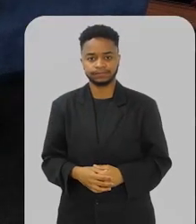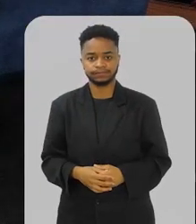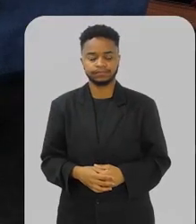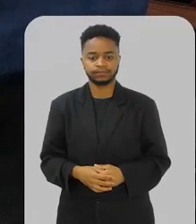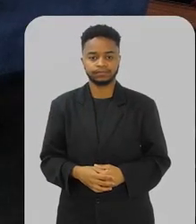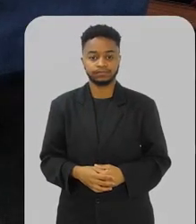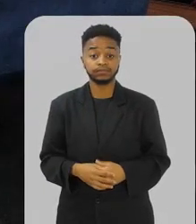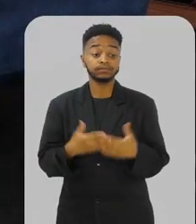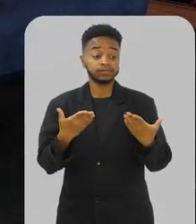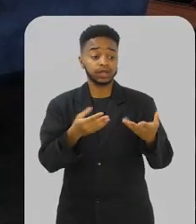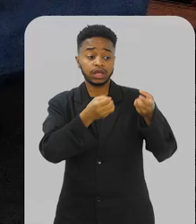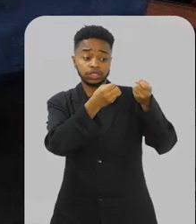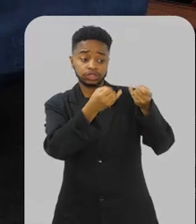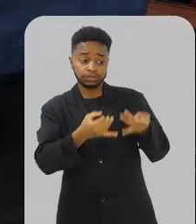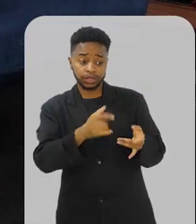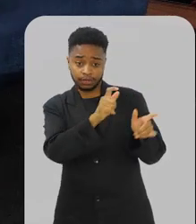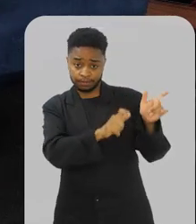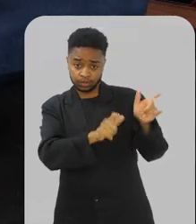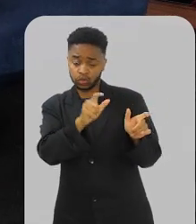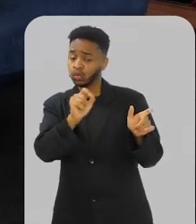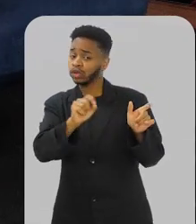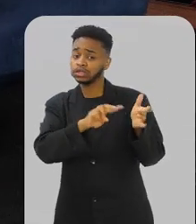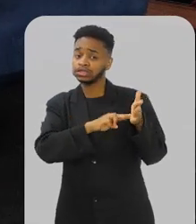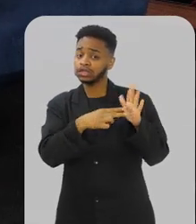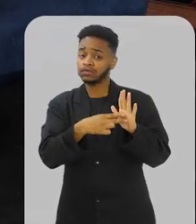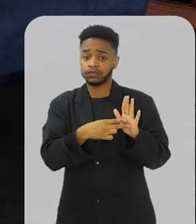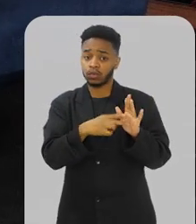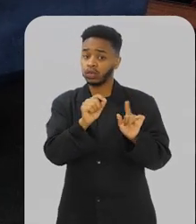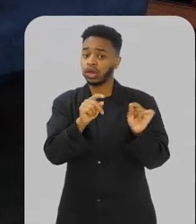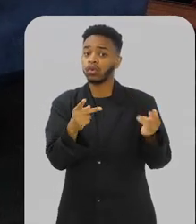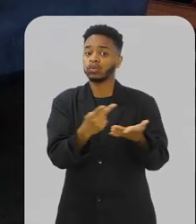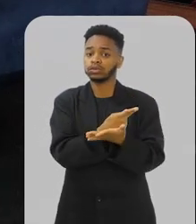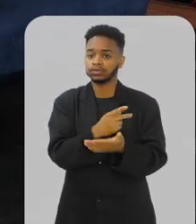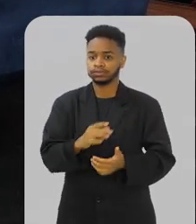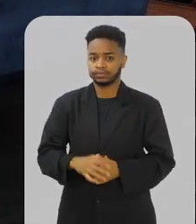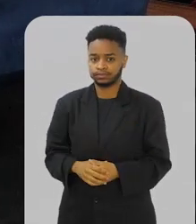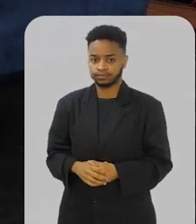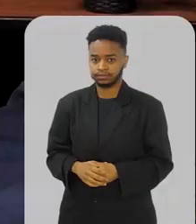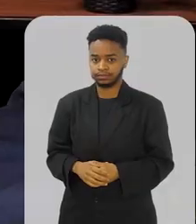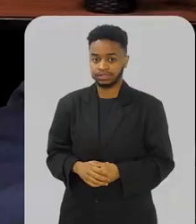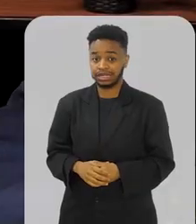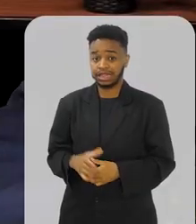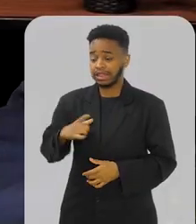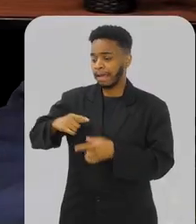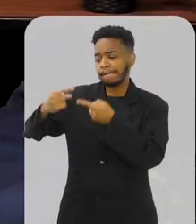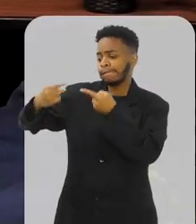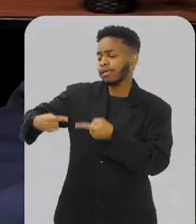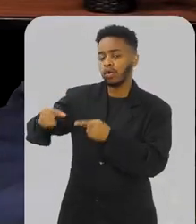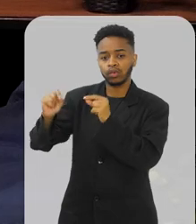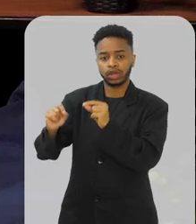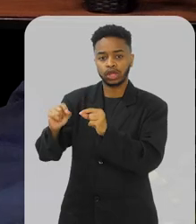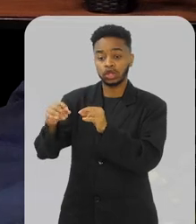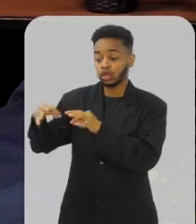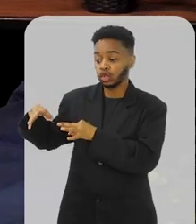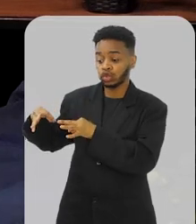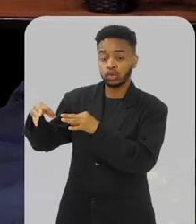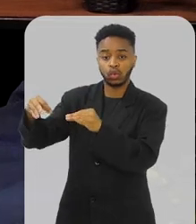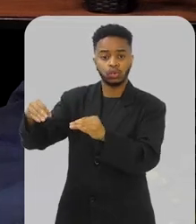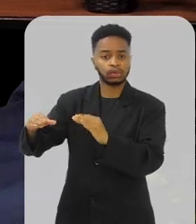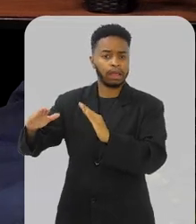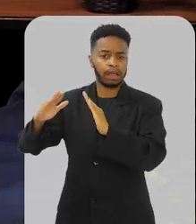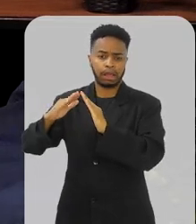E vamos explicar para os outros o que é isso? O que foi essa batalha? A batalha é que todos os templos